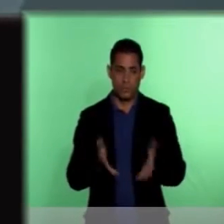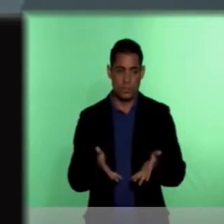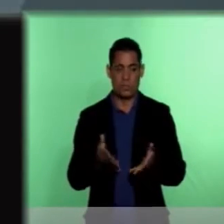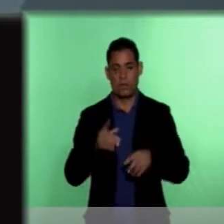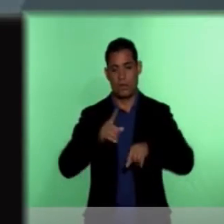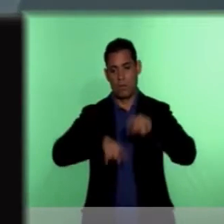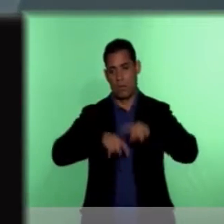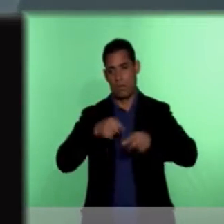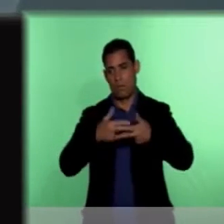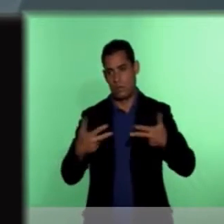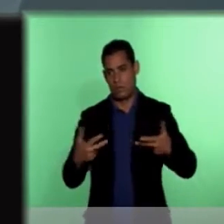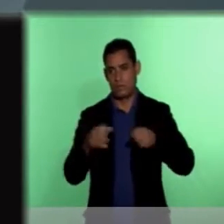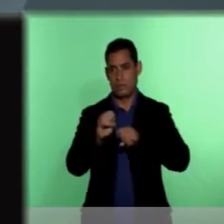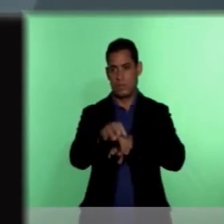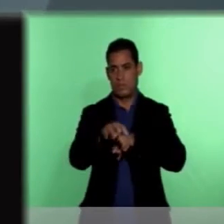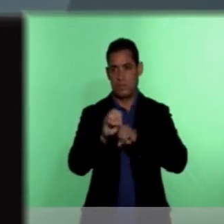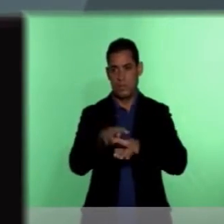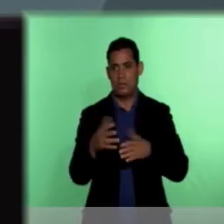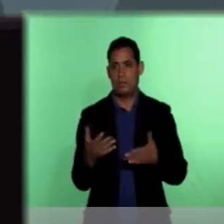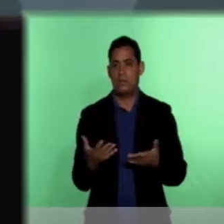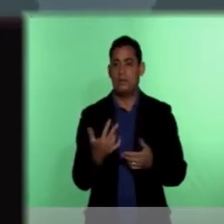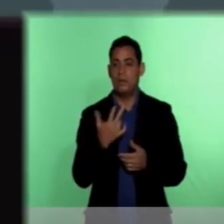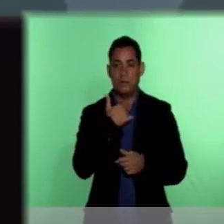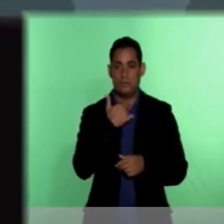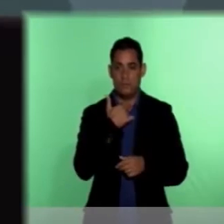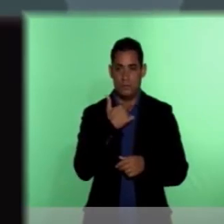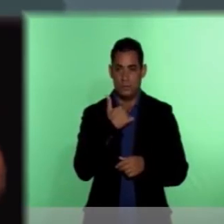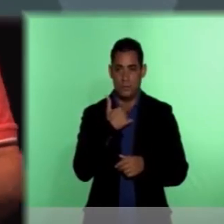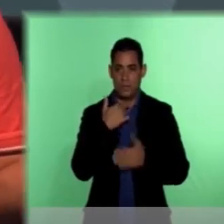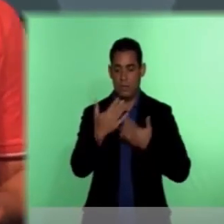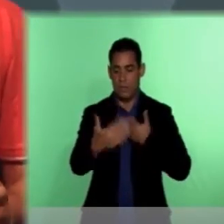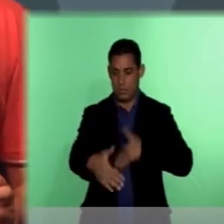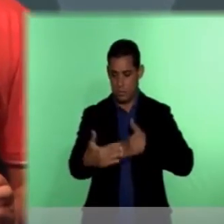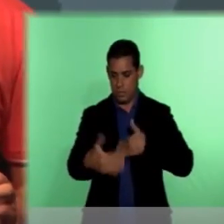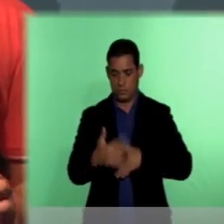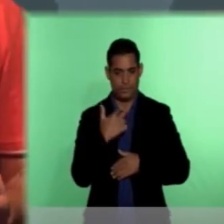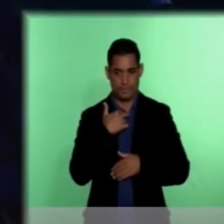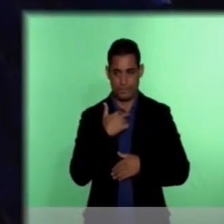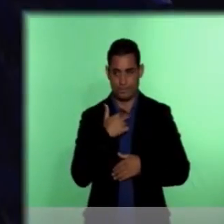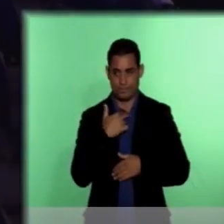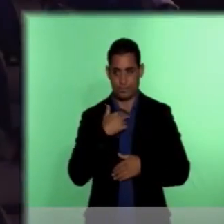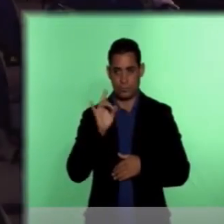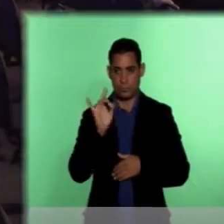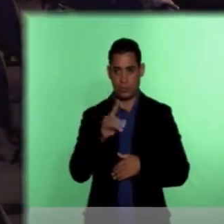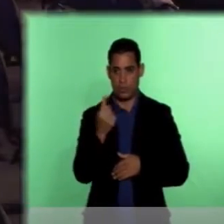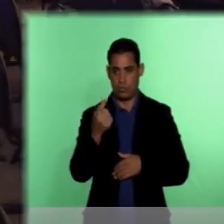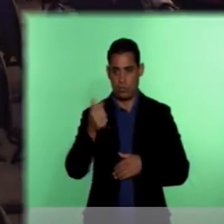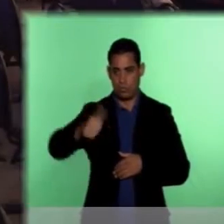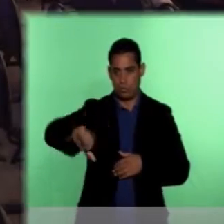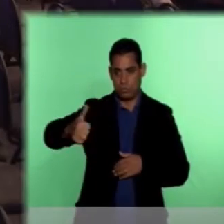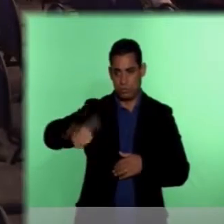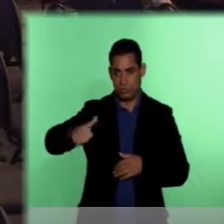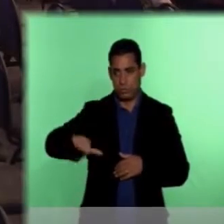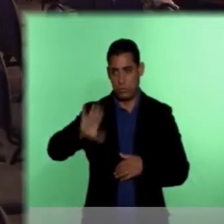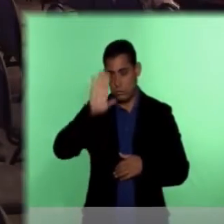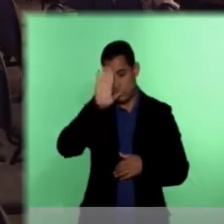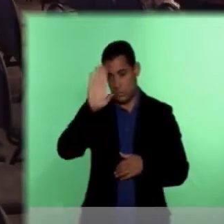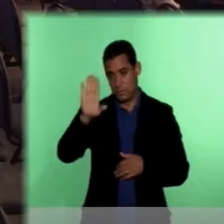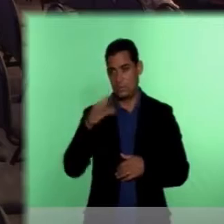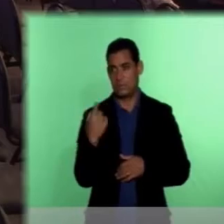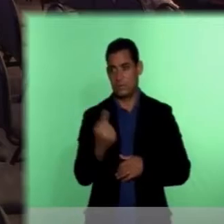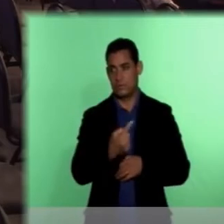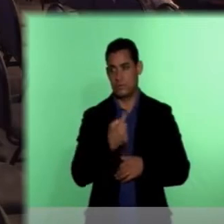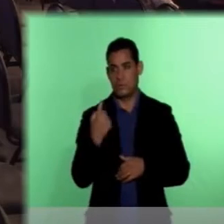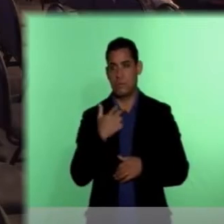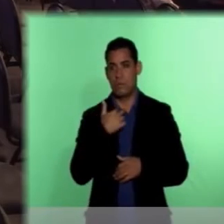de qualidade da educação, não podem ser considerados assim. E, principalmente, a gente não pode educar para as